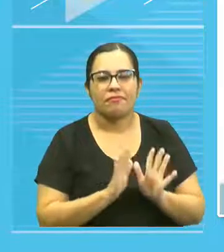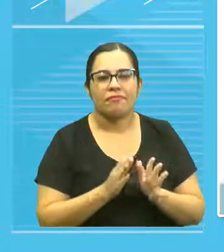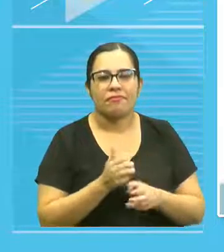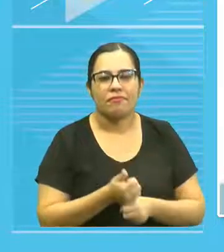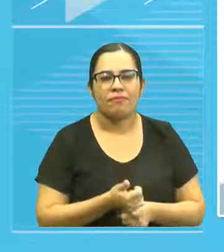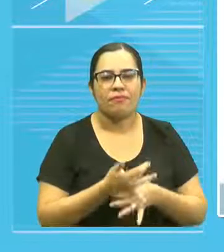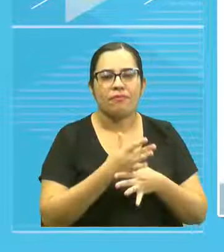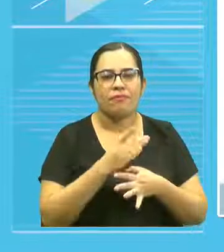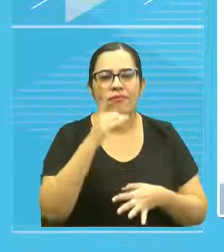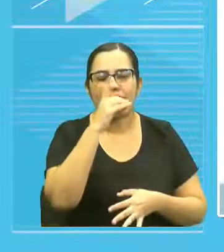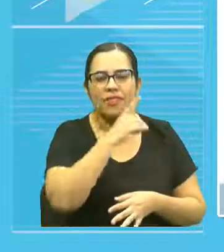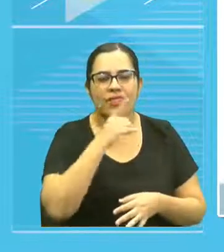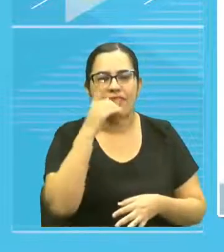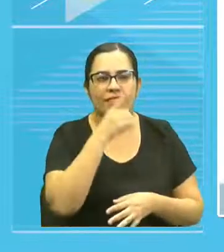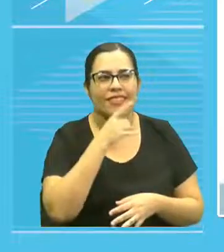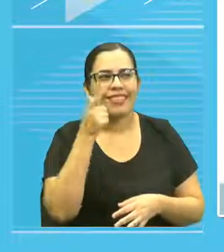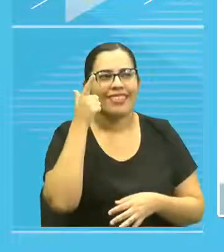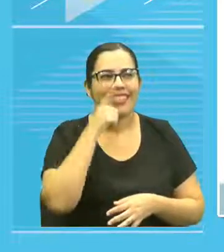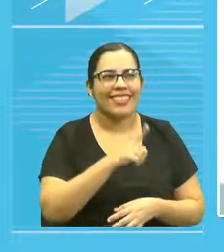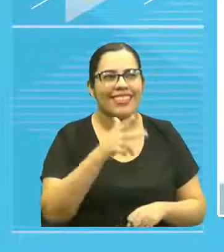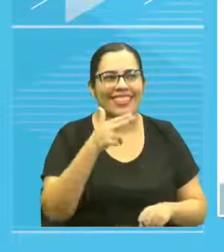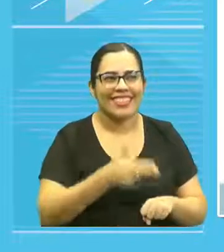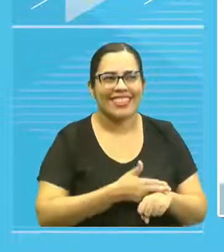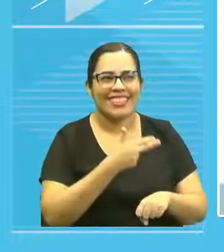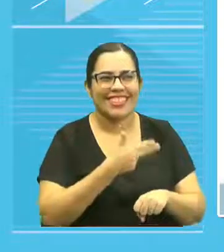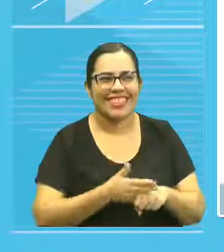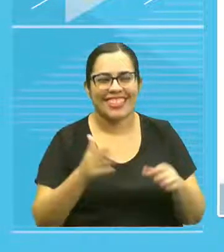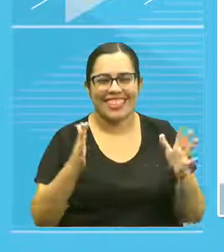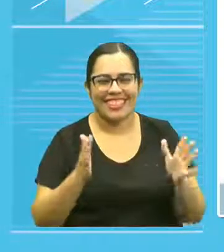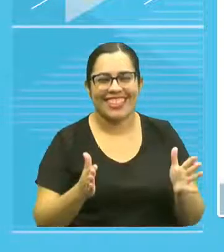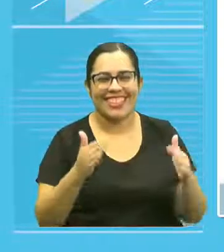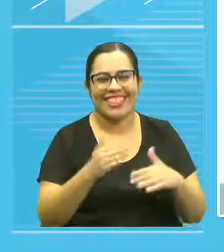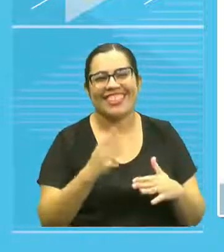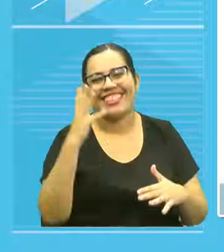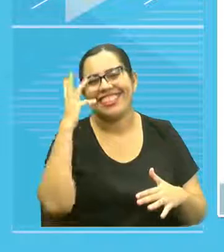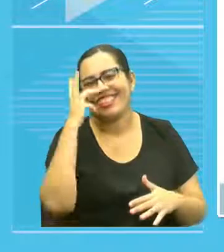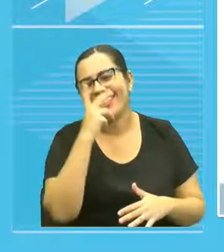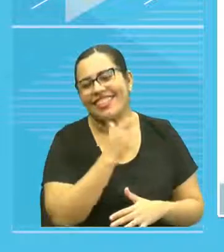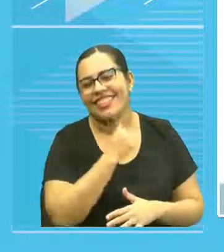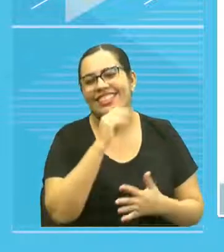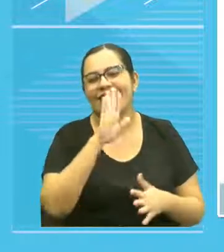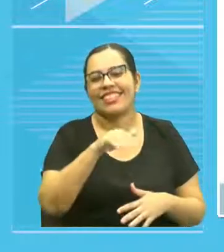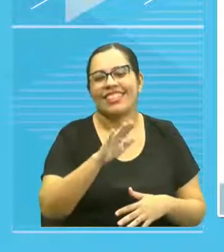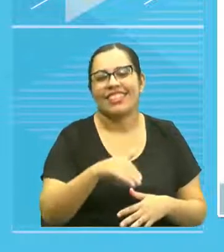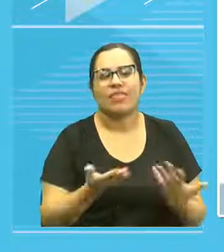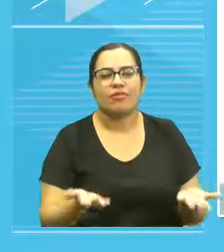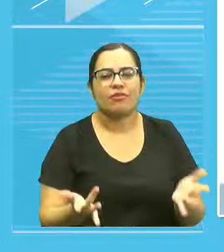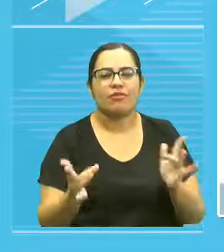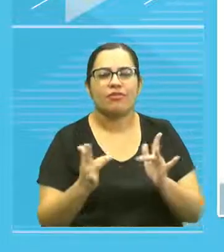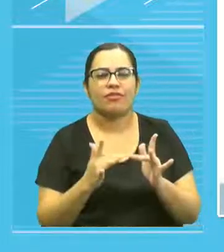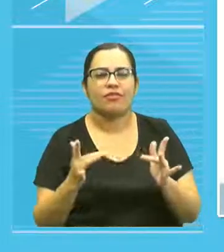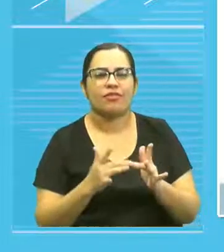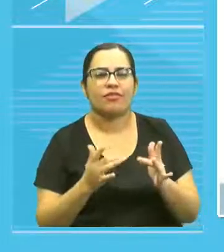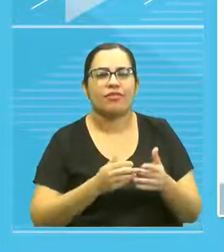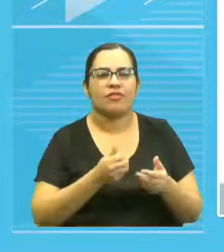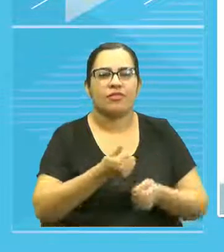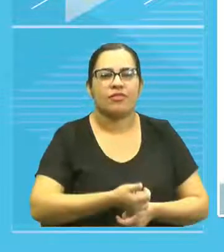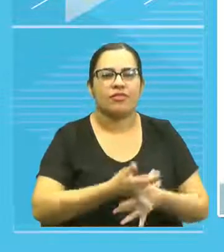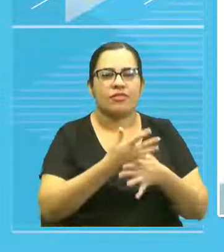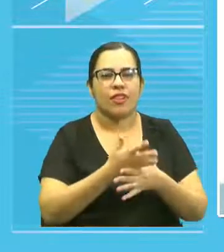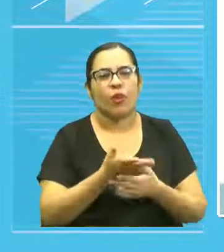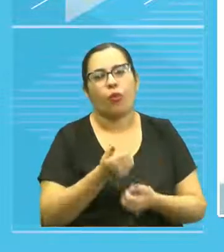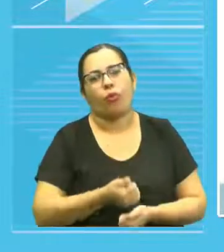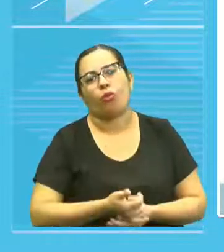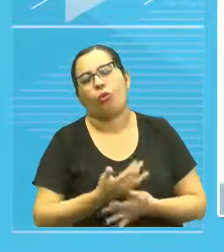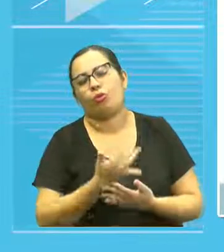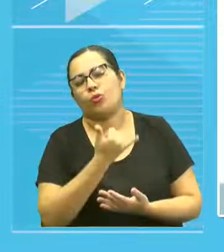chat domingo era para eu ter ganho chocolate aquele kit lindo é para o sul e não teve interação ao vivo dos professores com